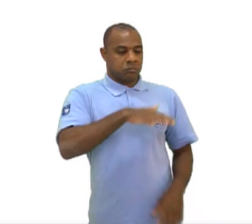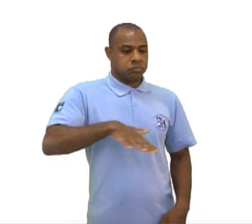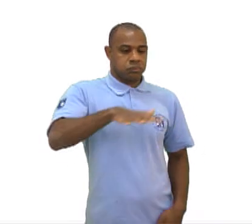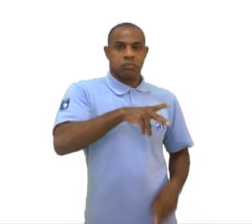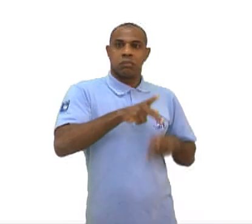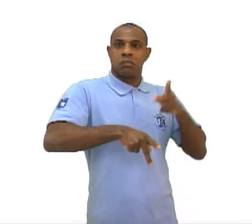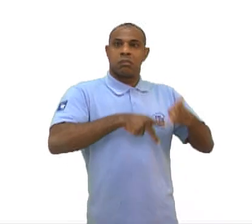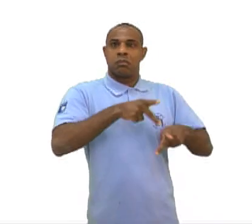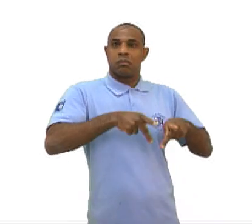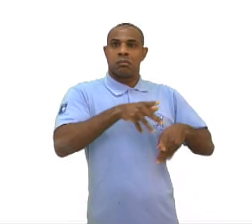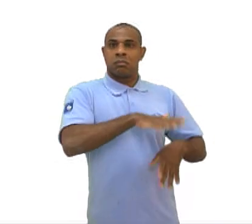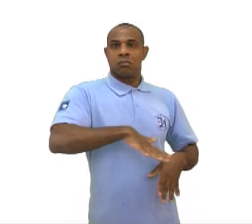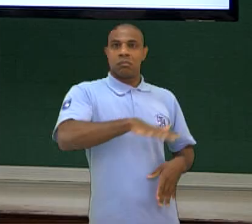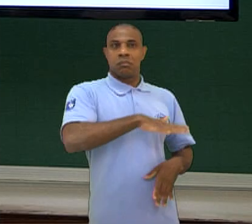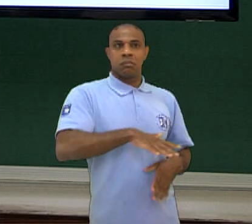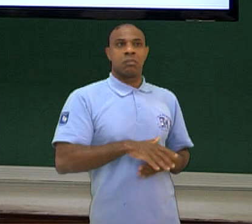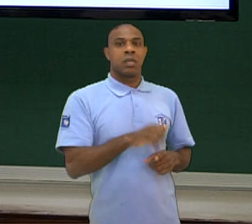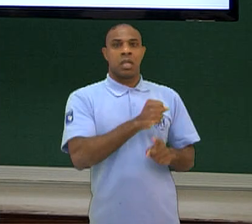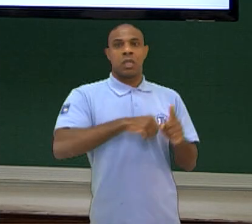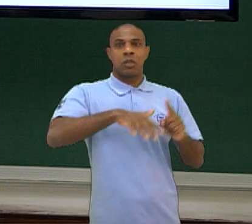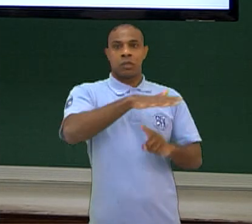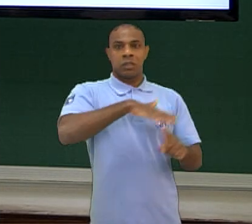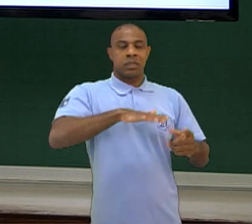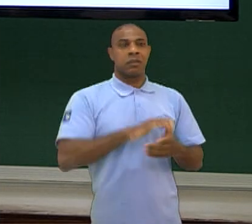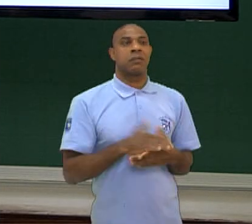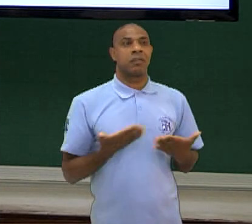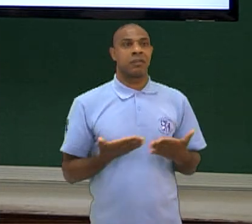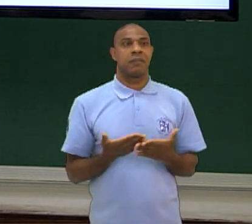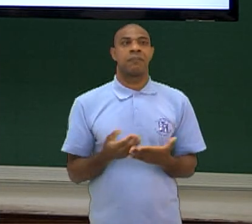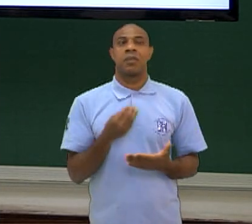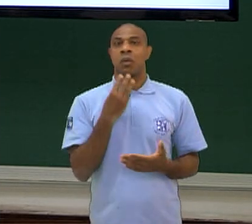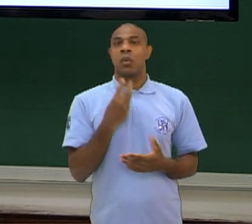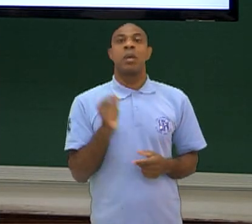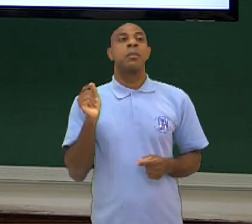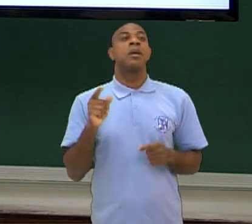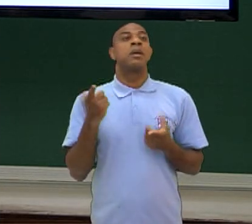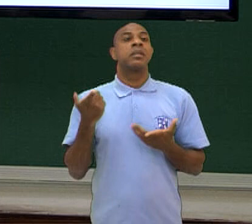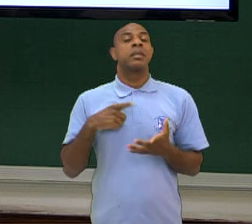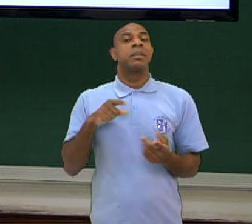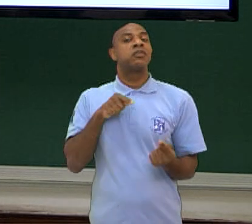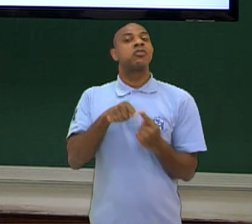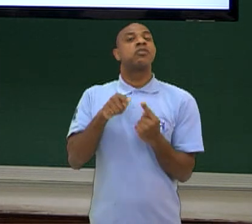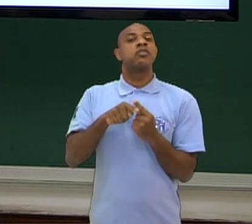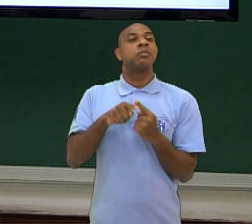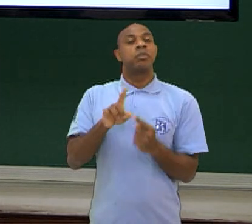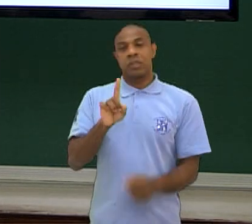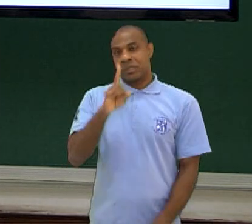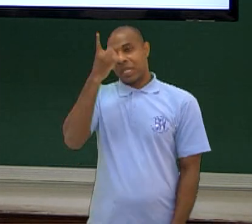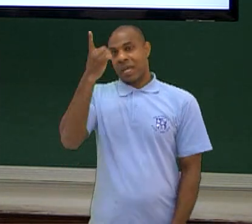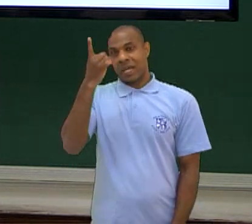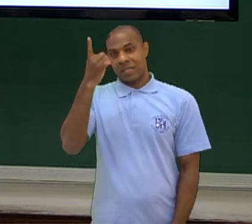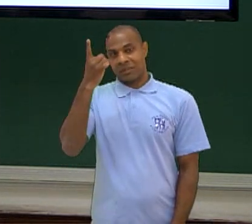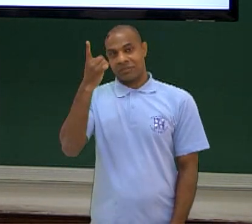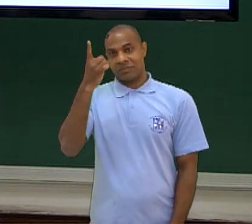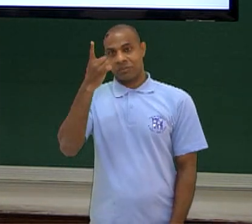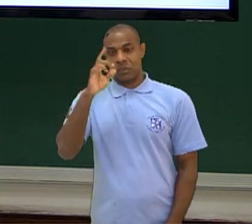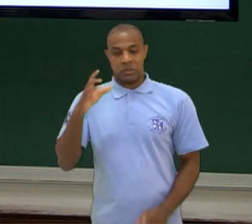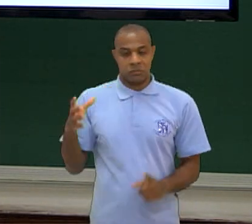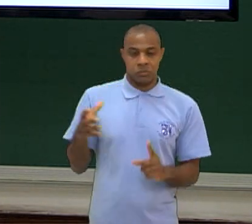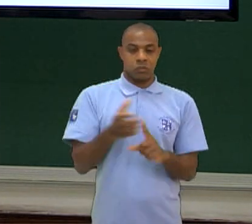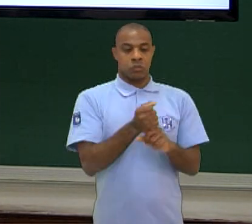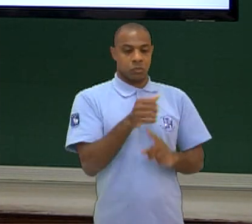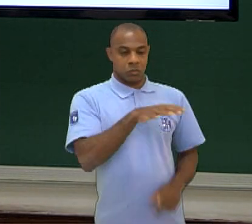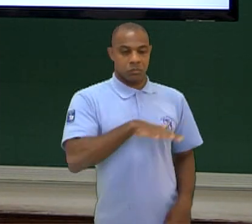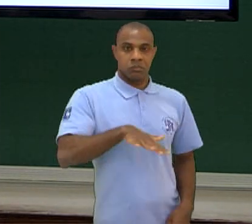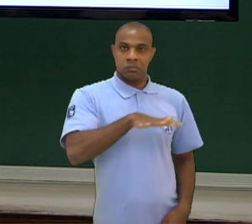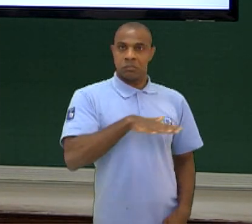à sociedade. Então, o Weber vai falar lá também que existem alguns tipos ideais de dominação, lembrem lá da aula